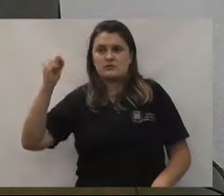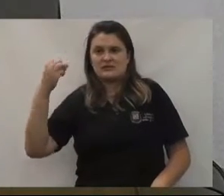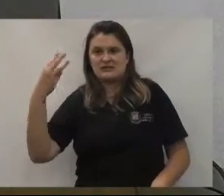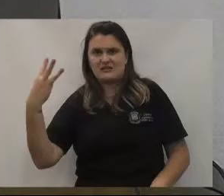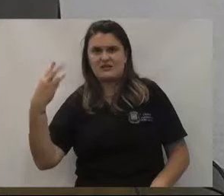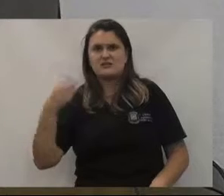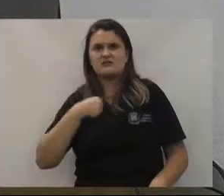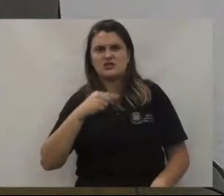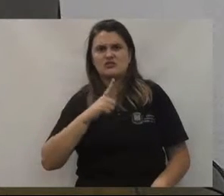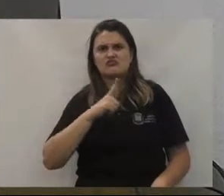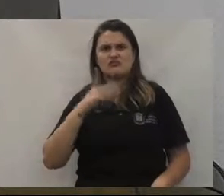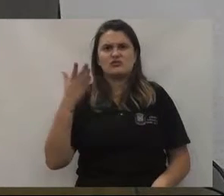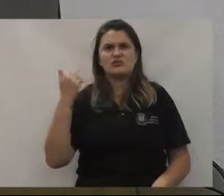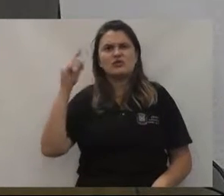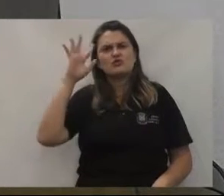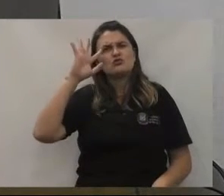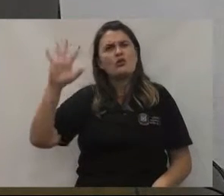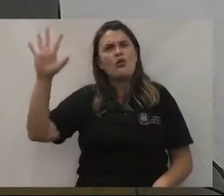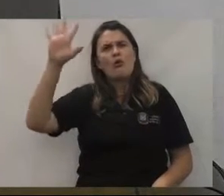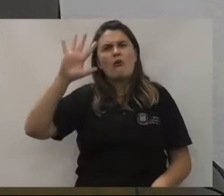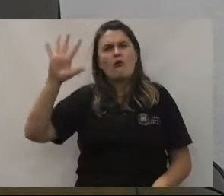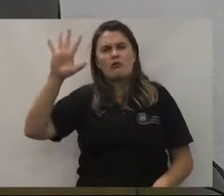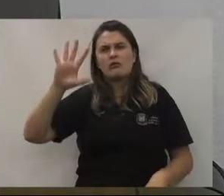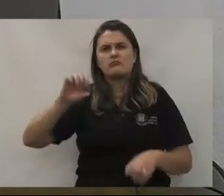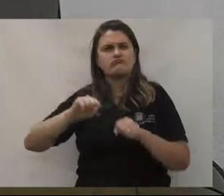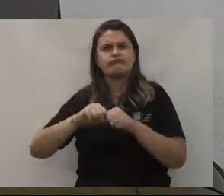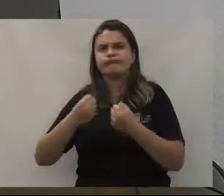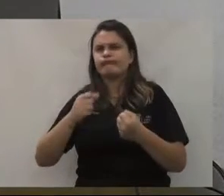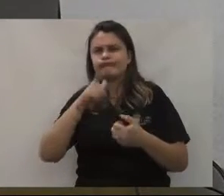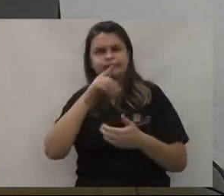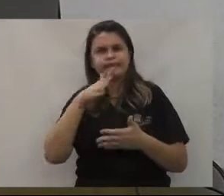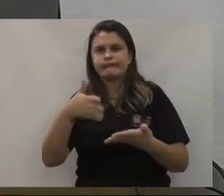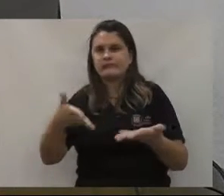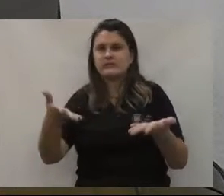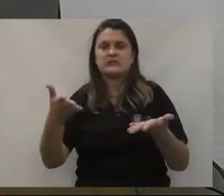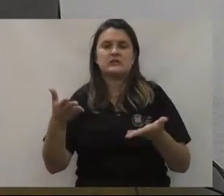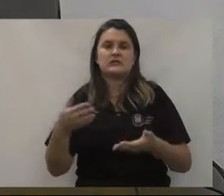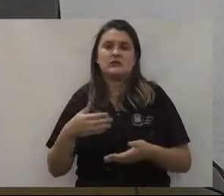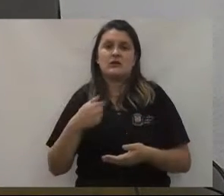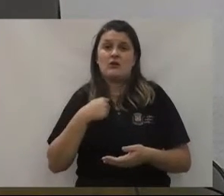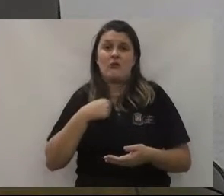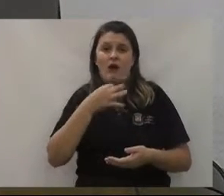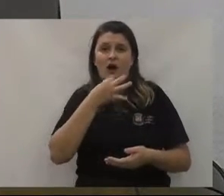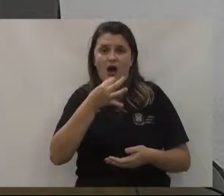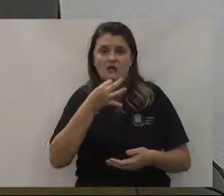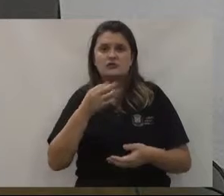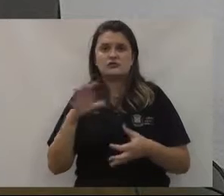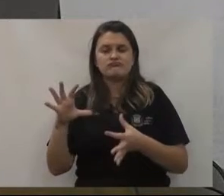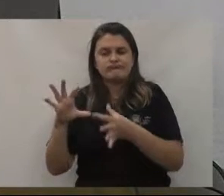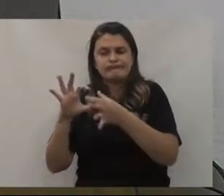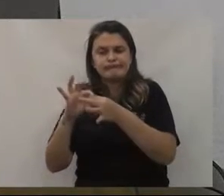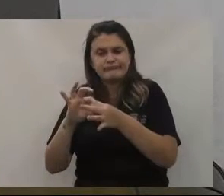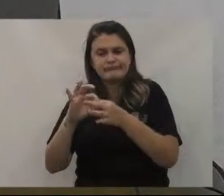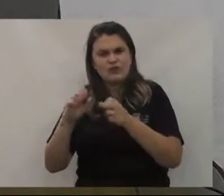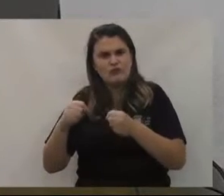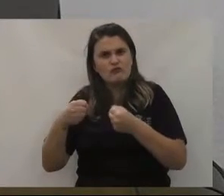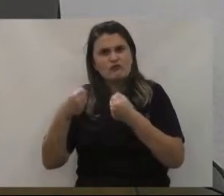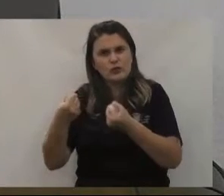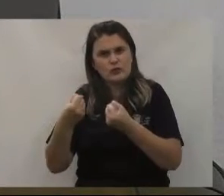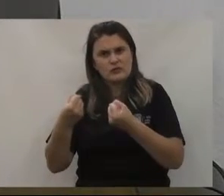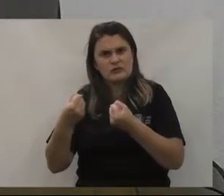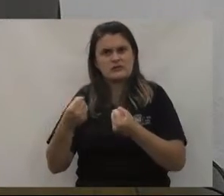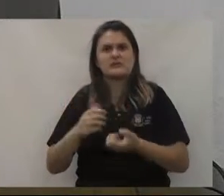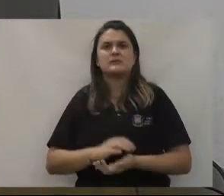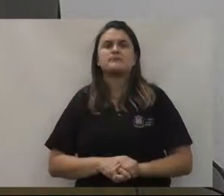eu tinha um sonho, e esse sonho a água me levou. Então, pessoal, eu acho que a união faz a força, e mandoinha só não